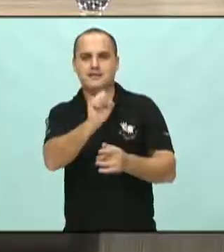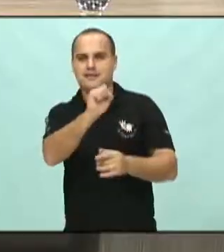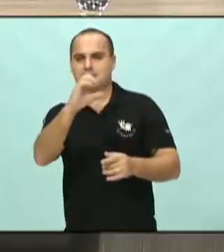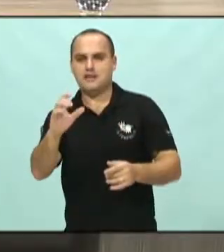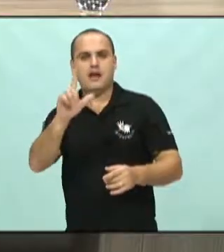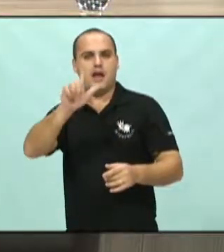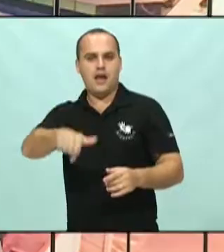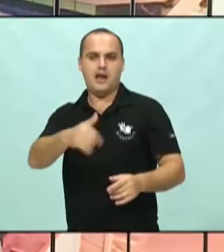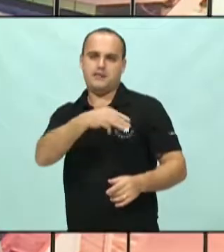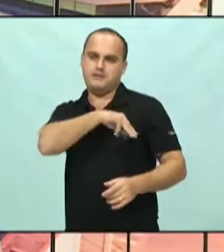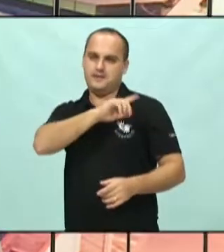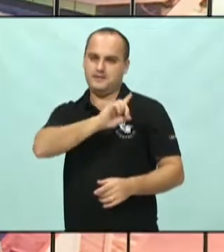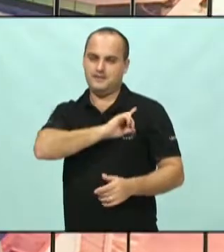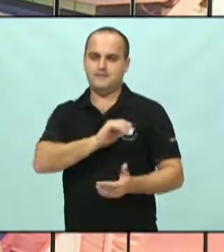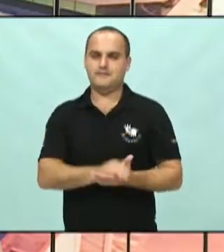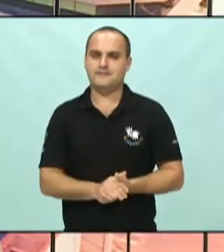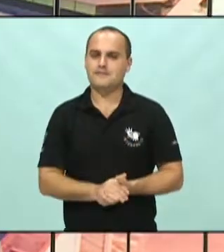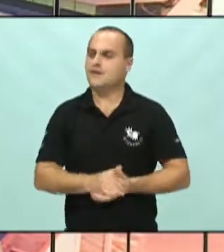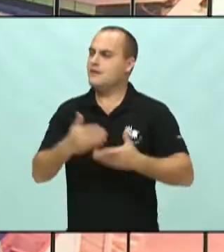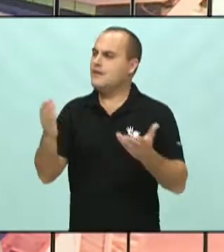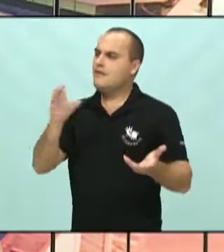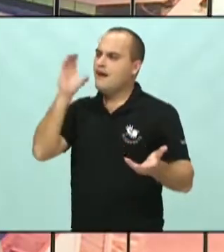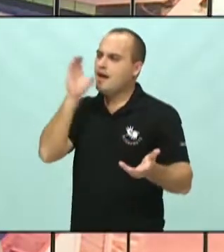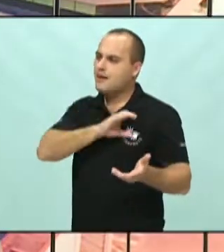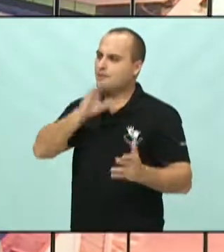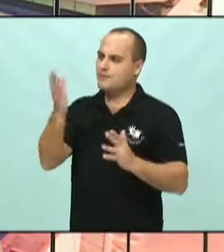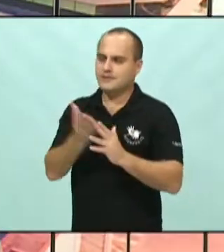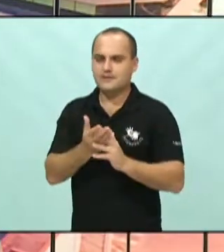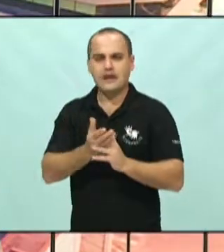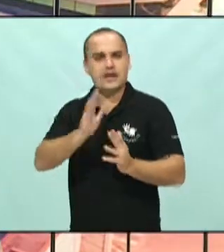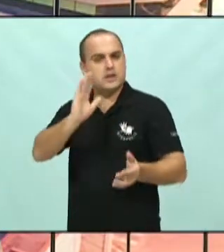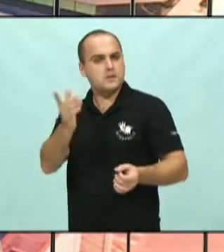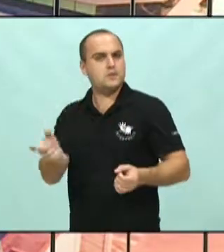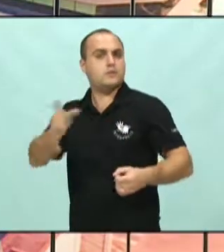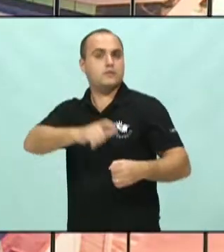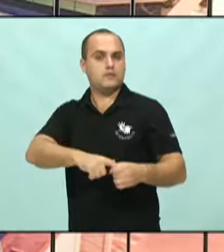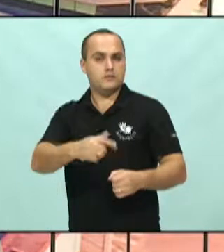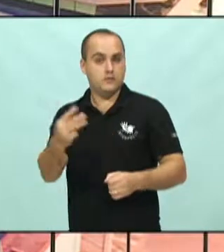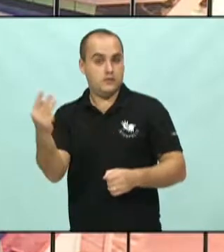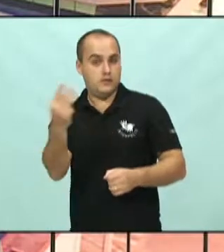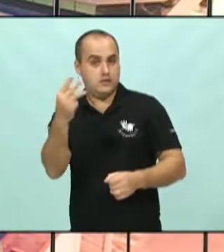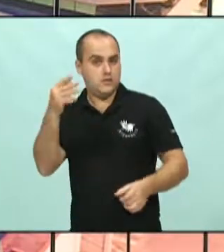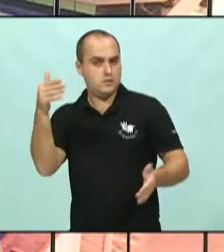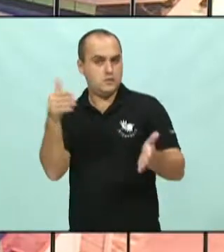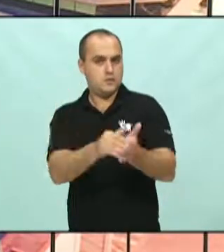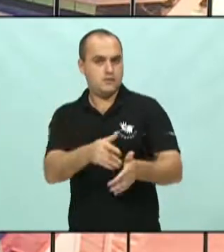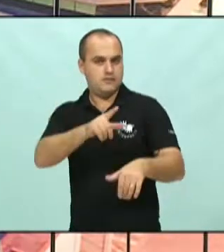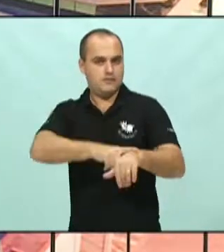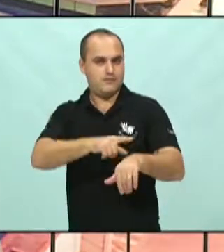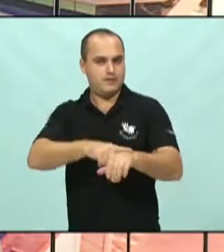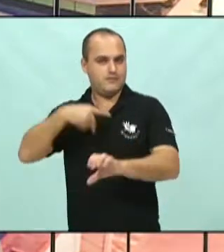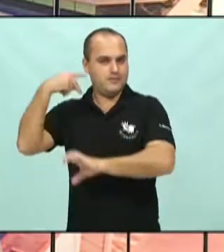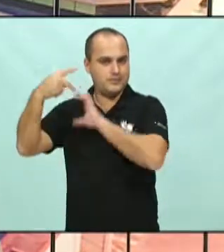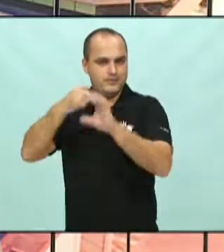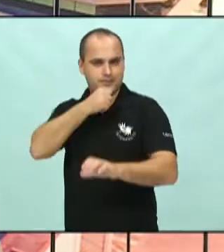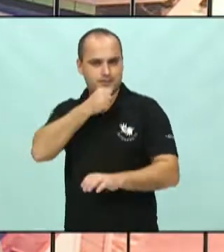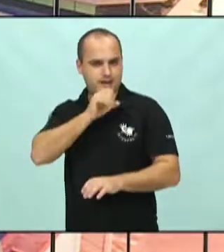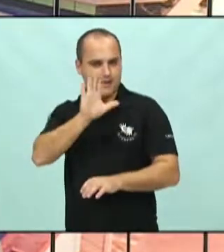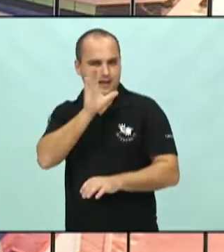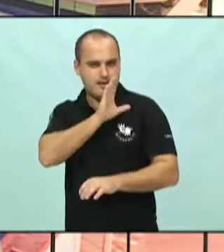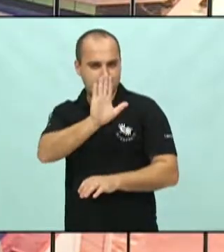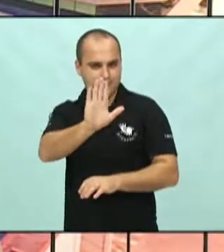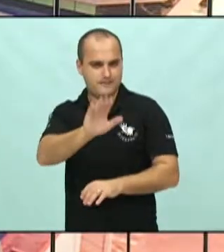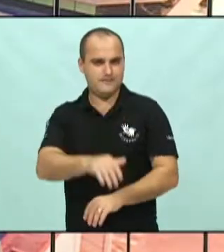Catarina. Bom, nós vamos fazer mais um rápido intervalo, já nós voltamos com o terceiro e último bloco do Câmara Aberta. Até